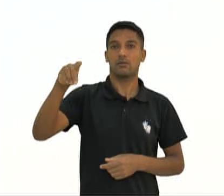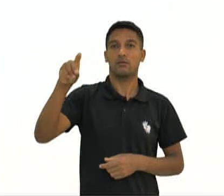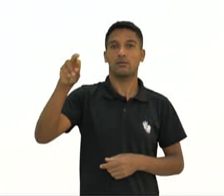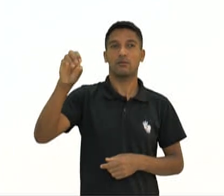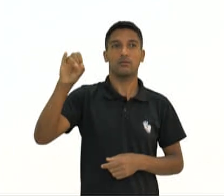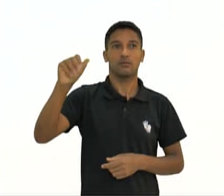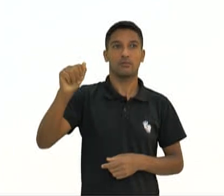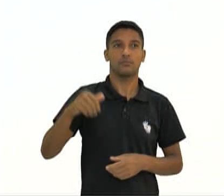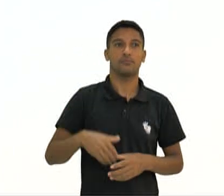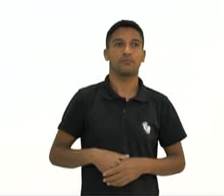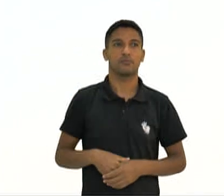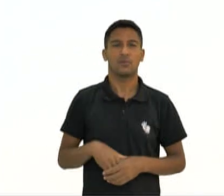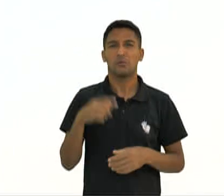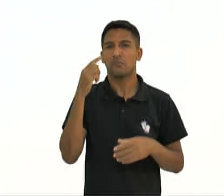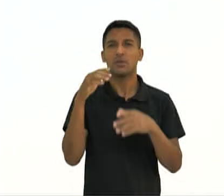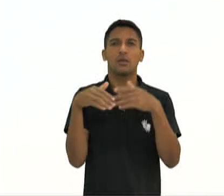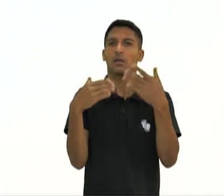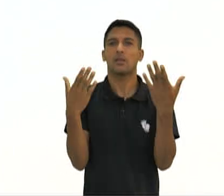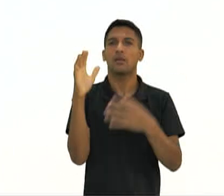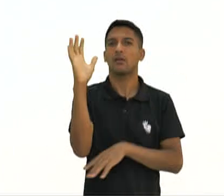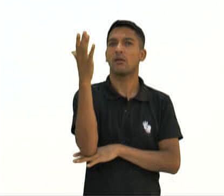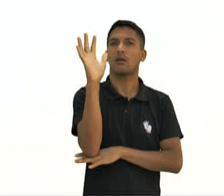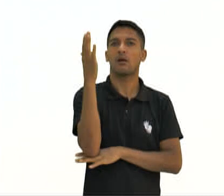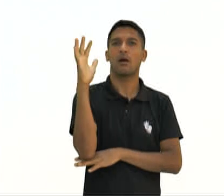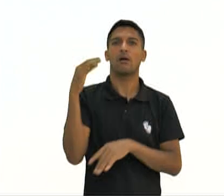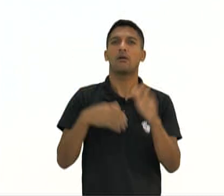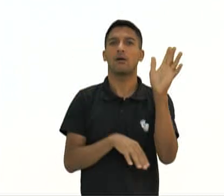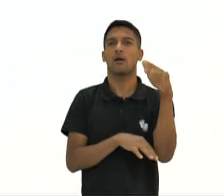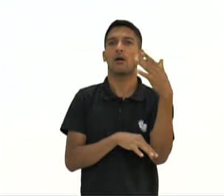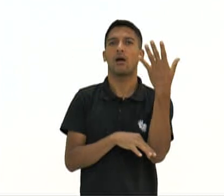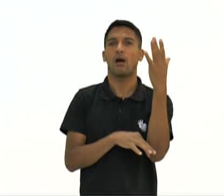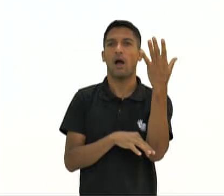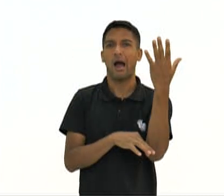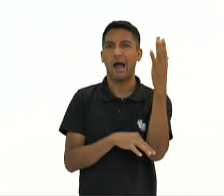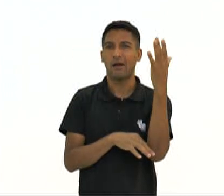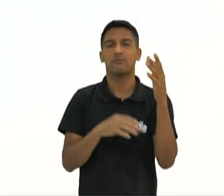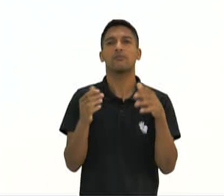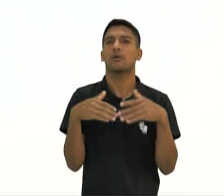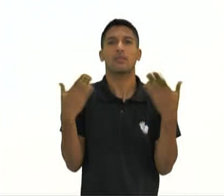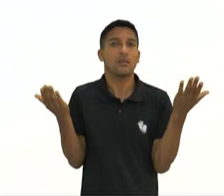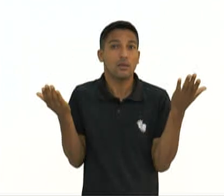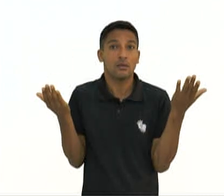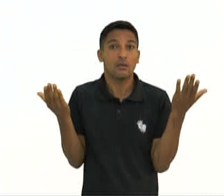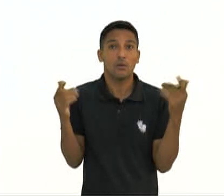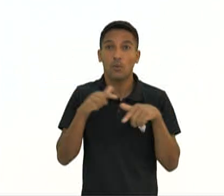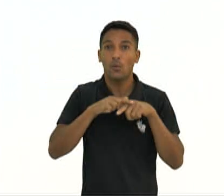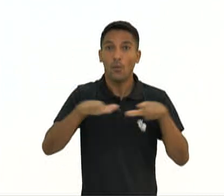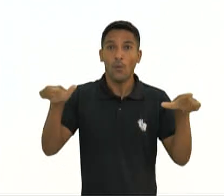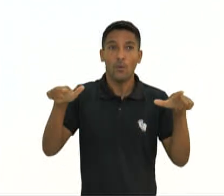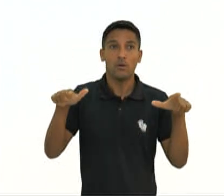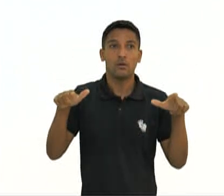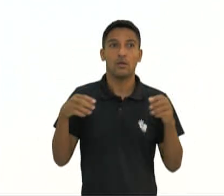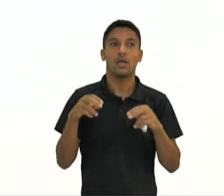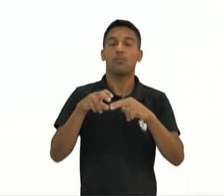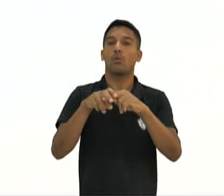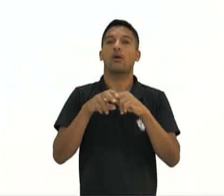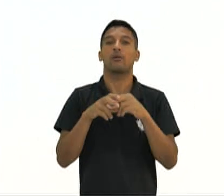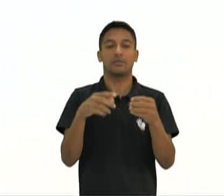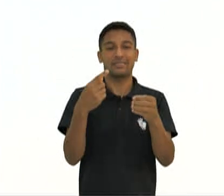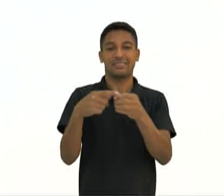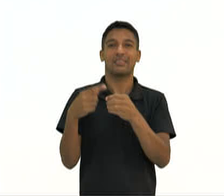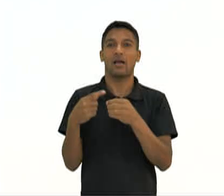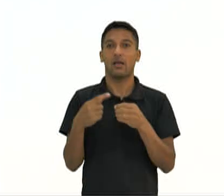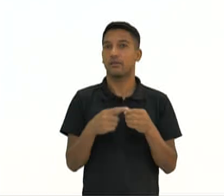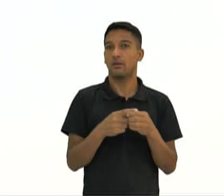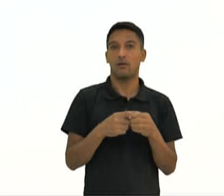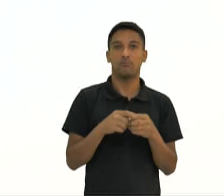as nossas árvores. Então a gente vê uma característica que é comum nas grandes cidades. A impermeabilização do solo, a